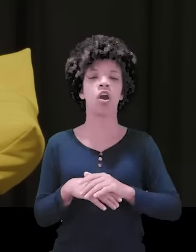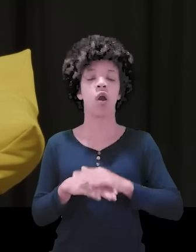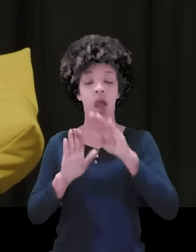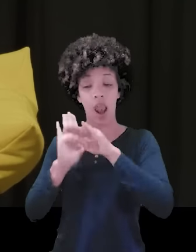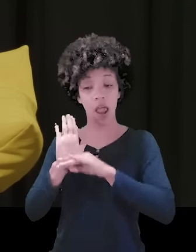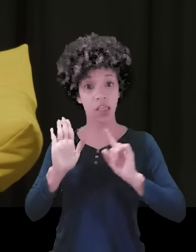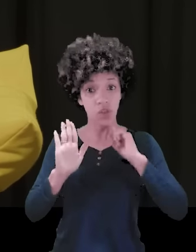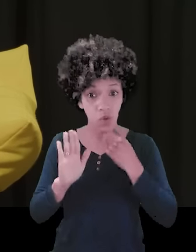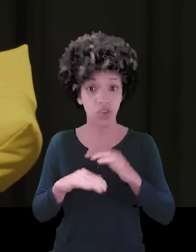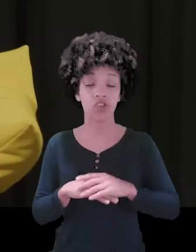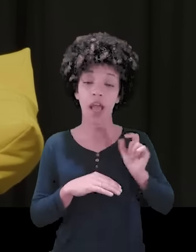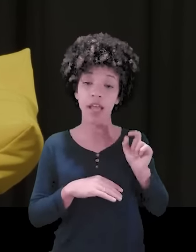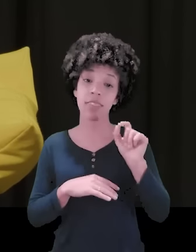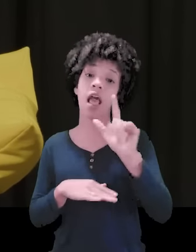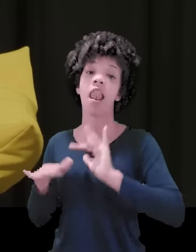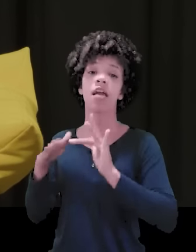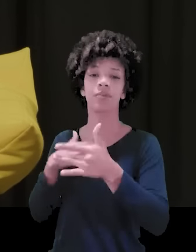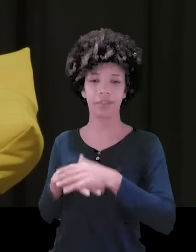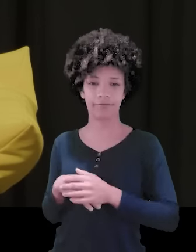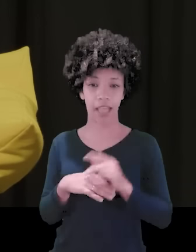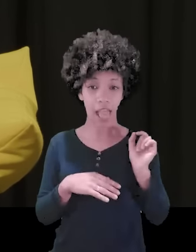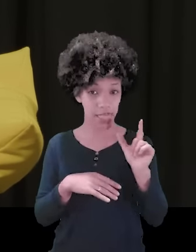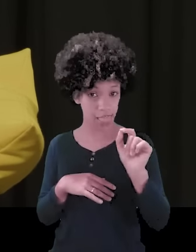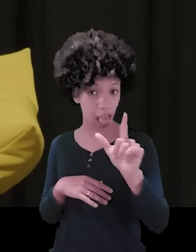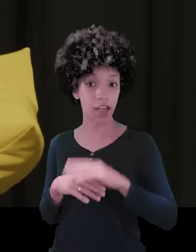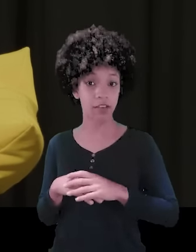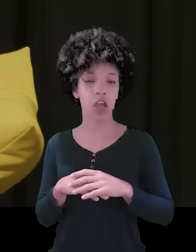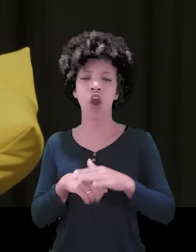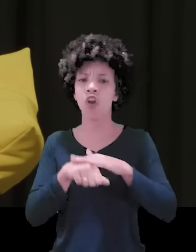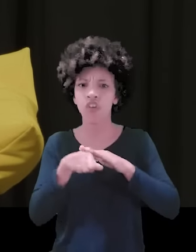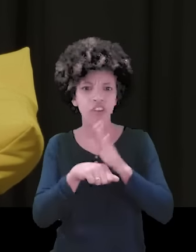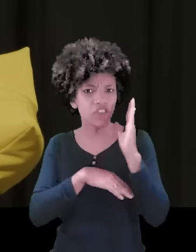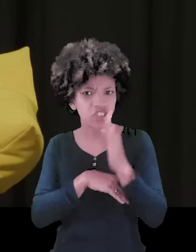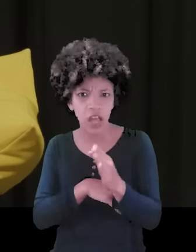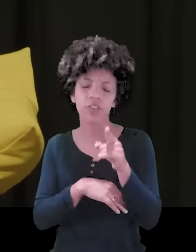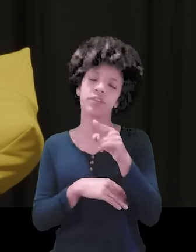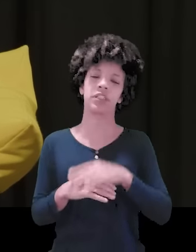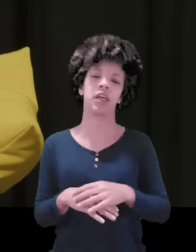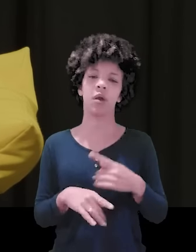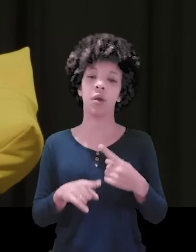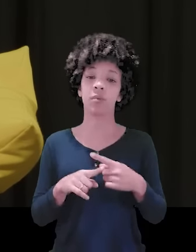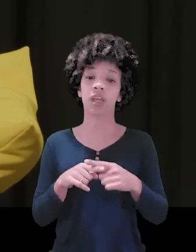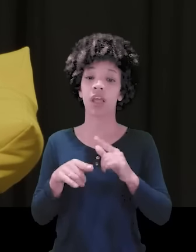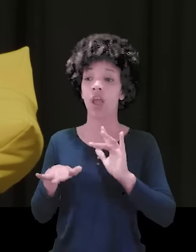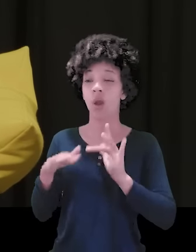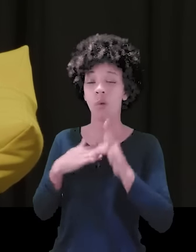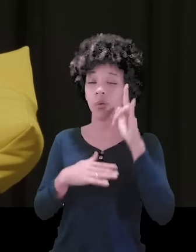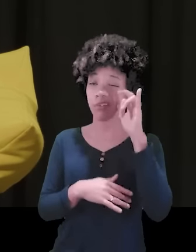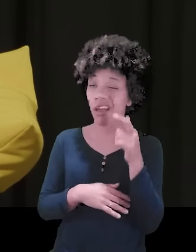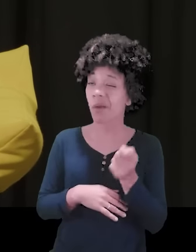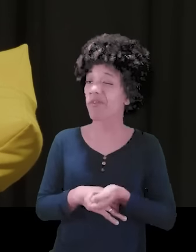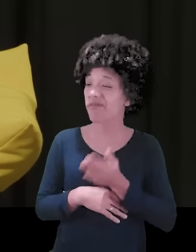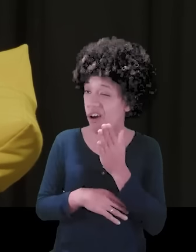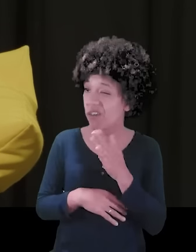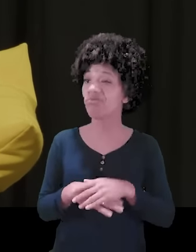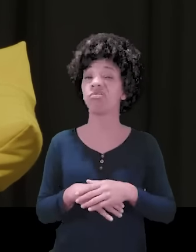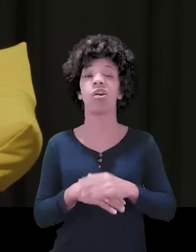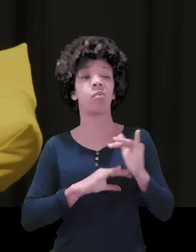no meu telegram telegram eu tô fazendo falo direto com você lá eu tenho Instagram e Ford